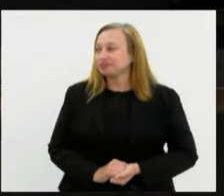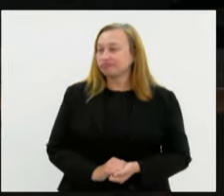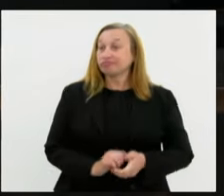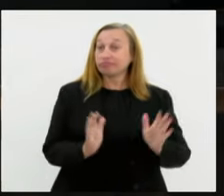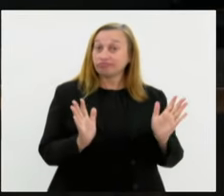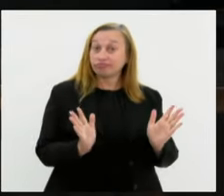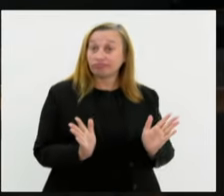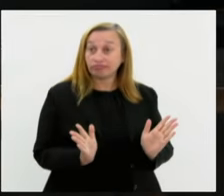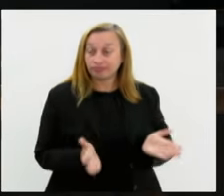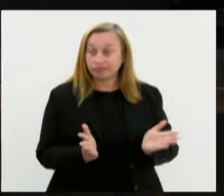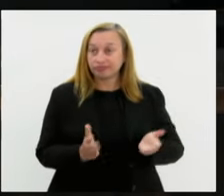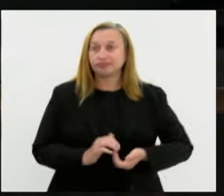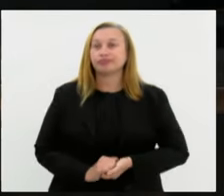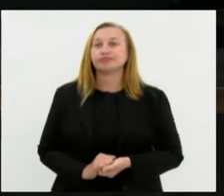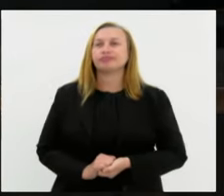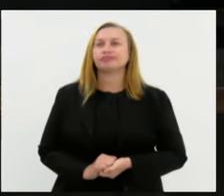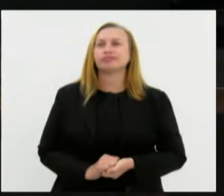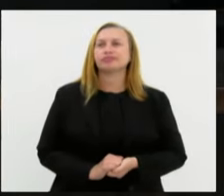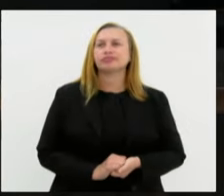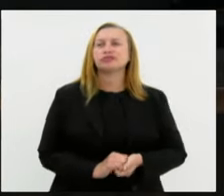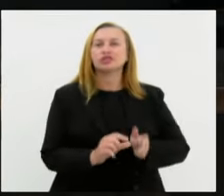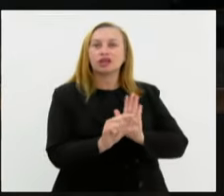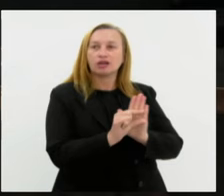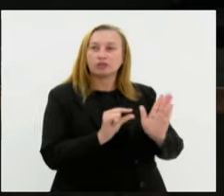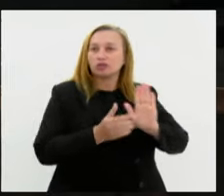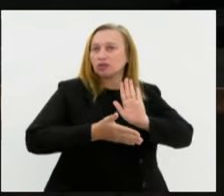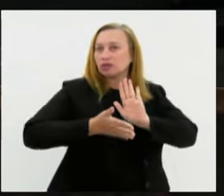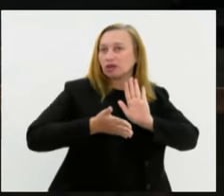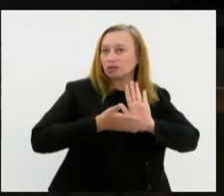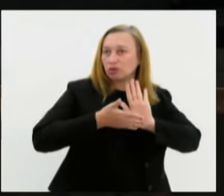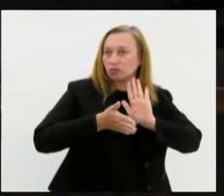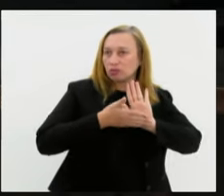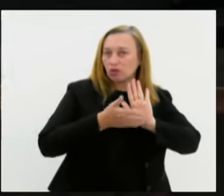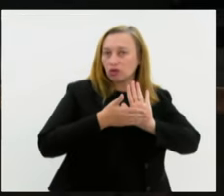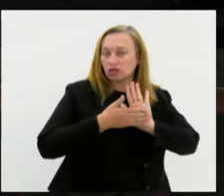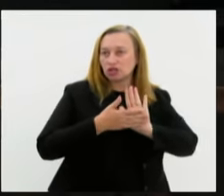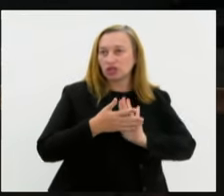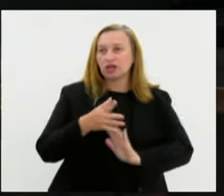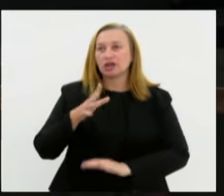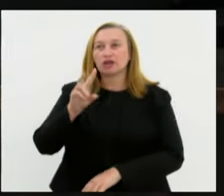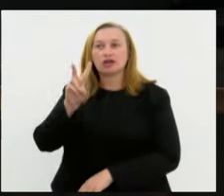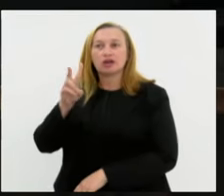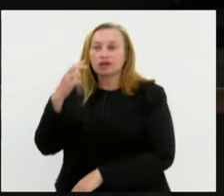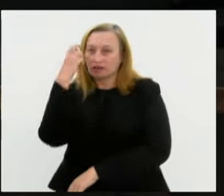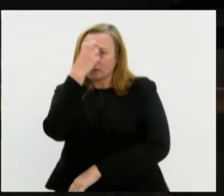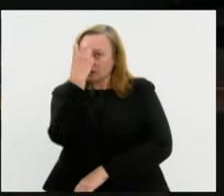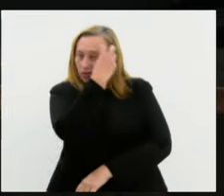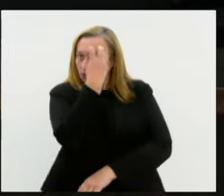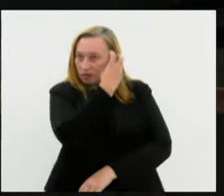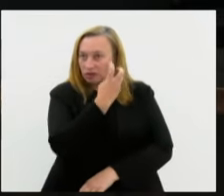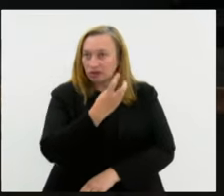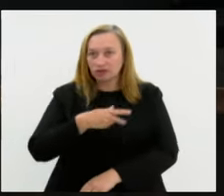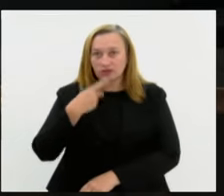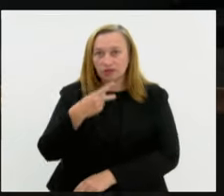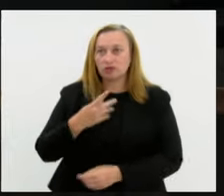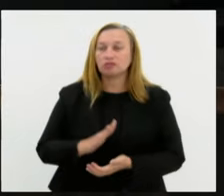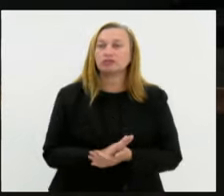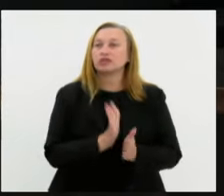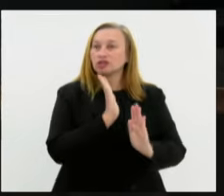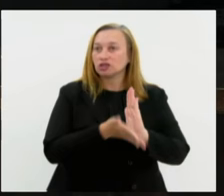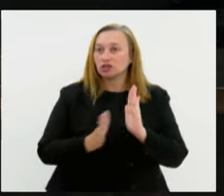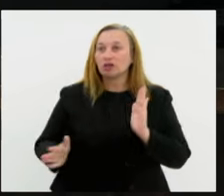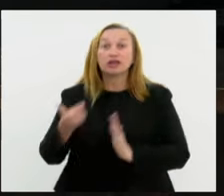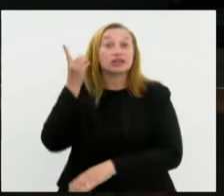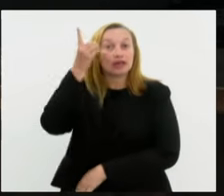claro, pela questão da emenda já proposta, na qual a Verônica é signatária. Questão de ordem, presidente. A deputada Zeidan me